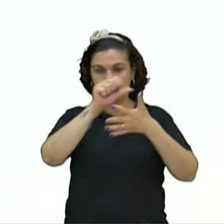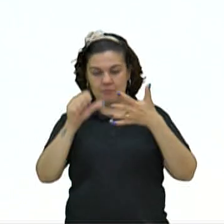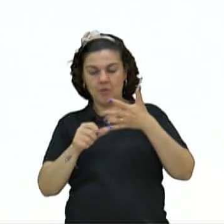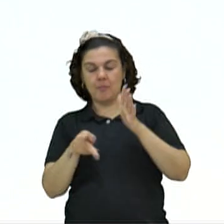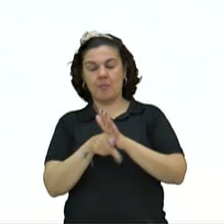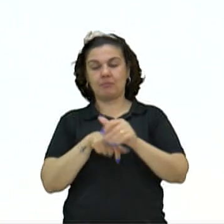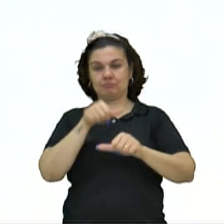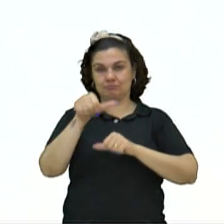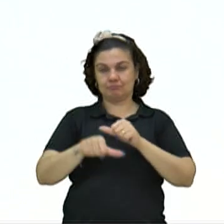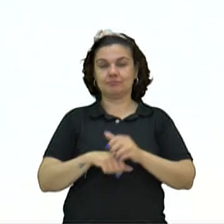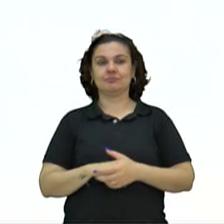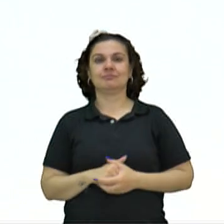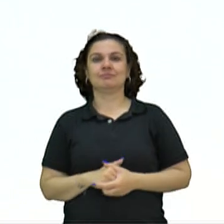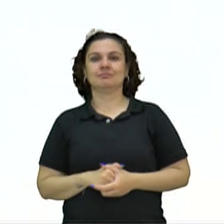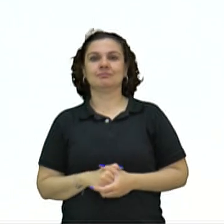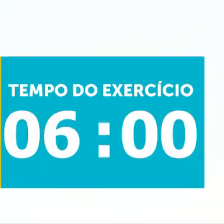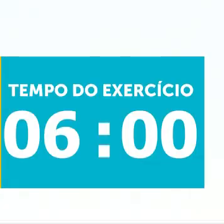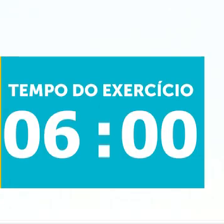desta reforma.